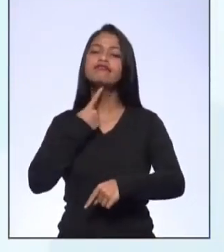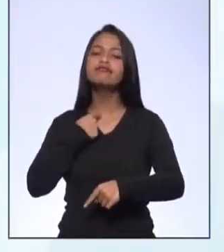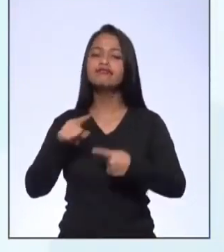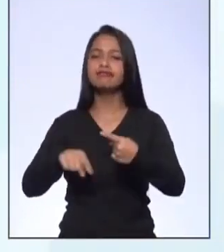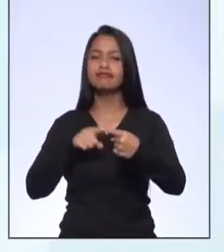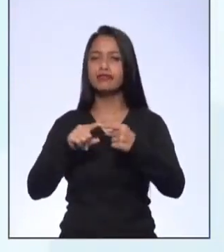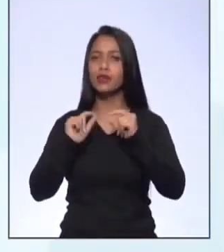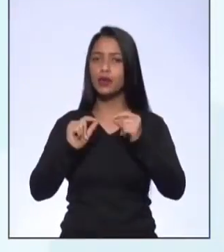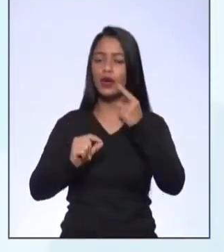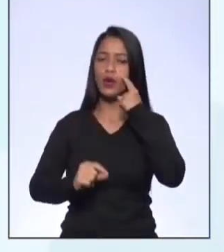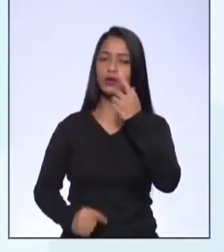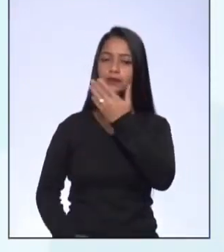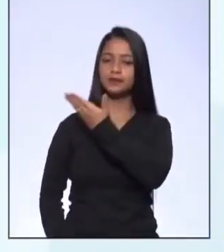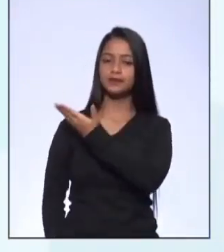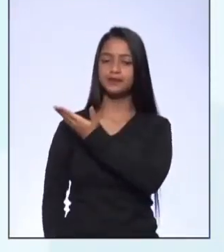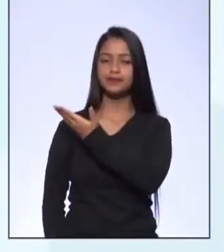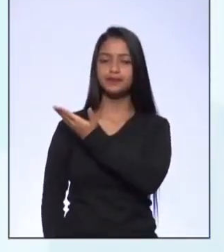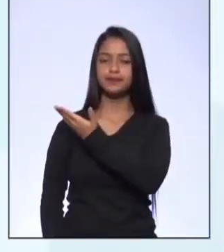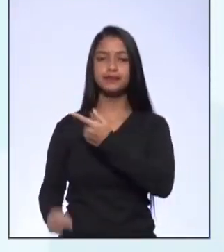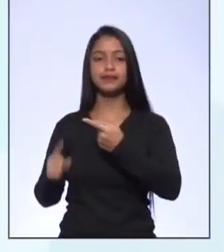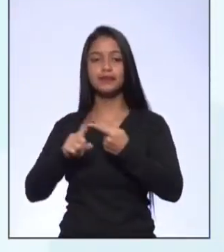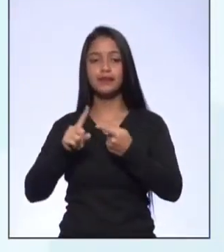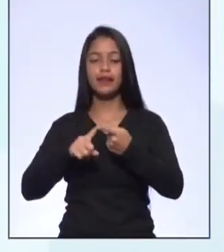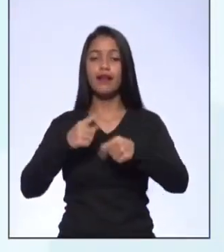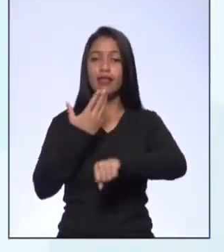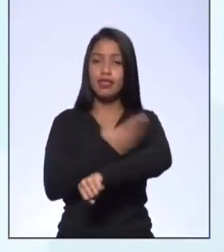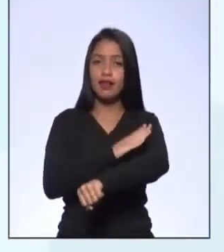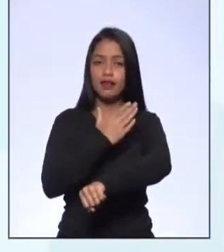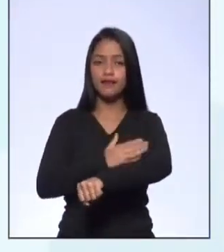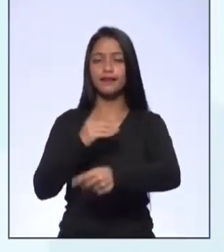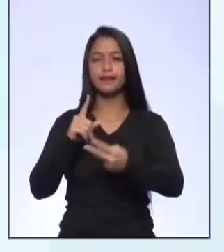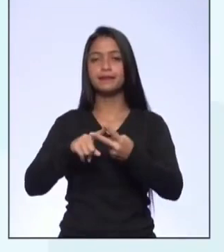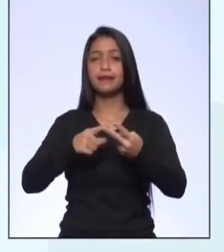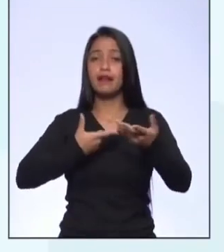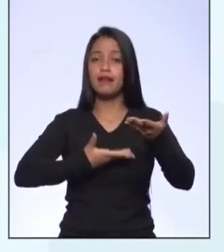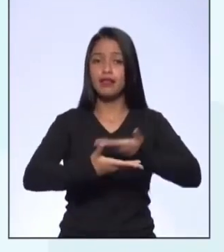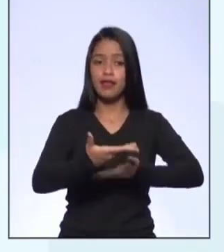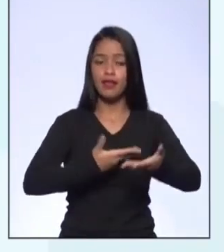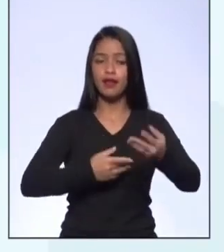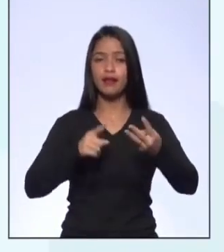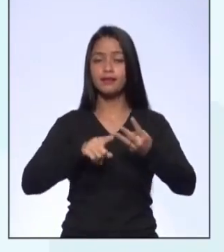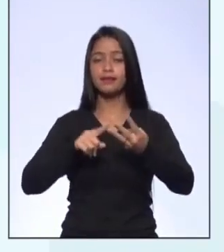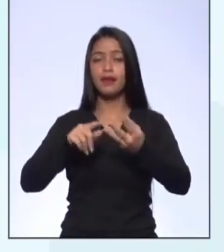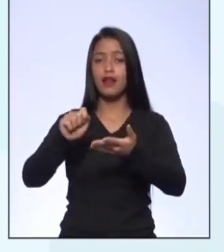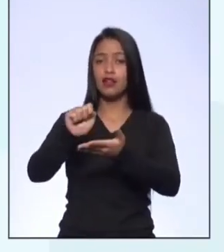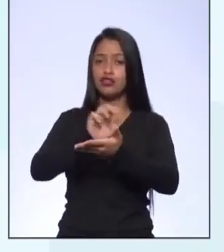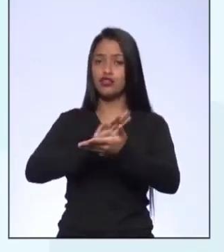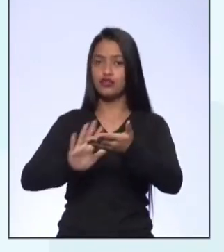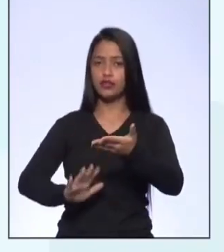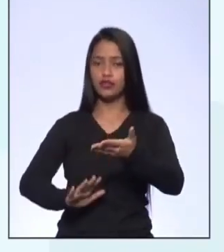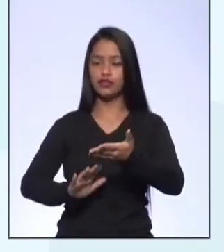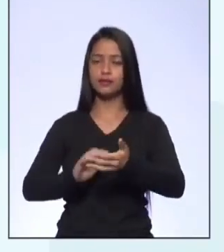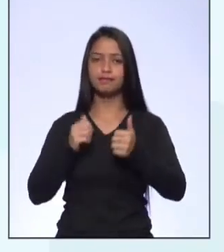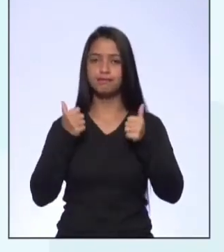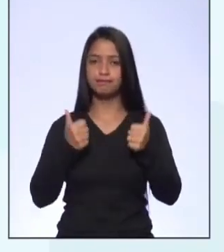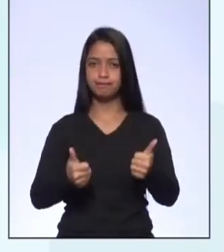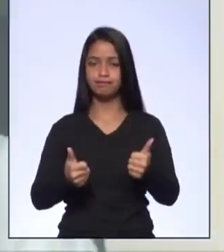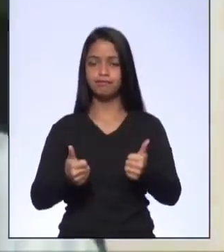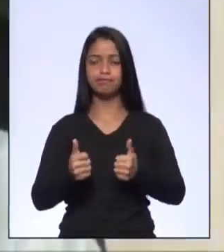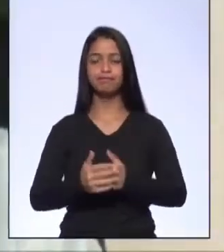ó. Tarefa, interação e atividades. Tudo bem? Muito